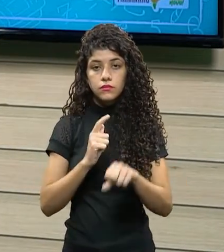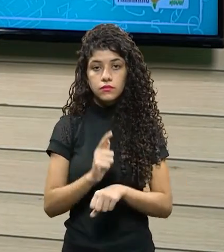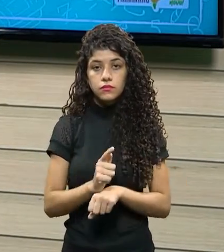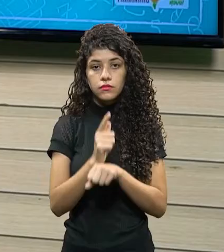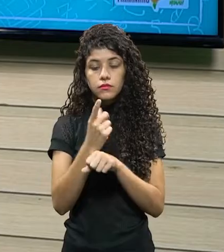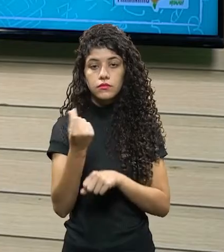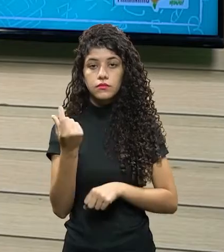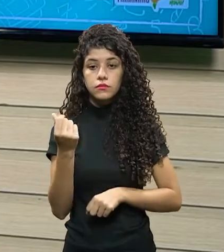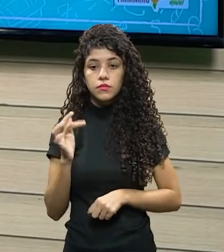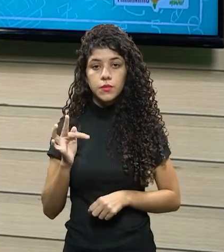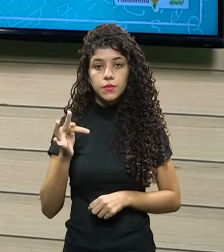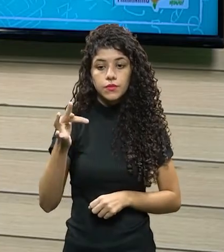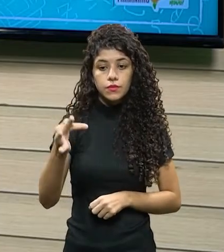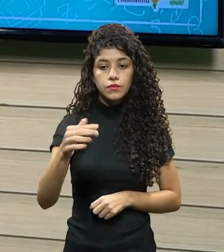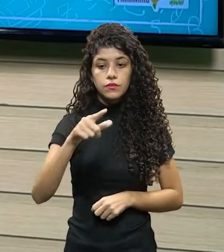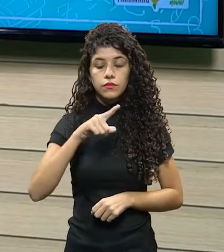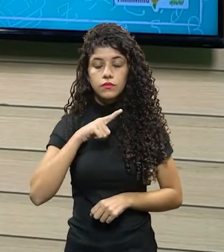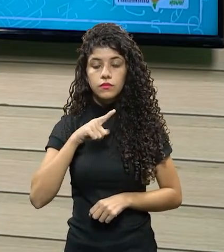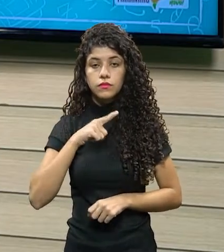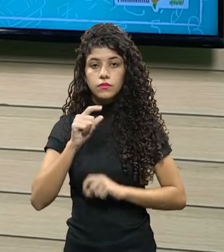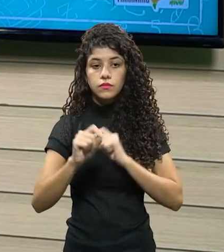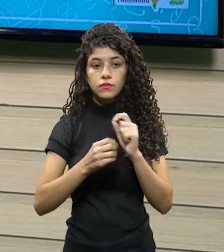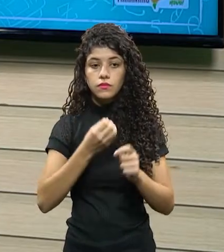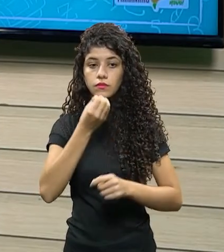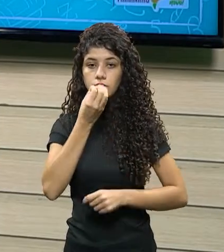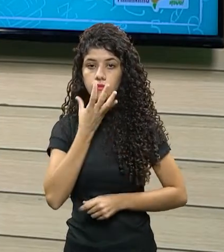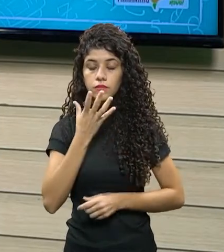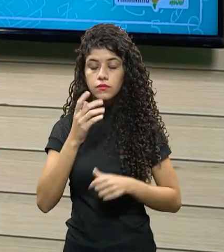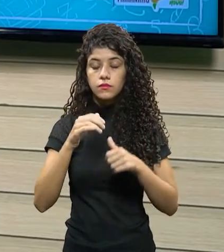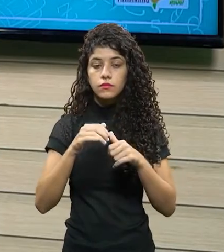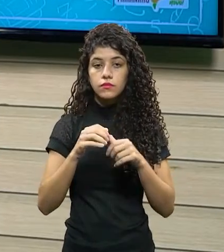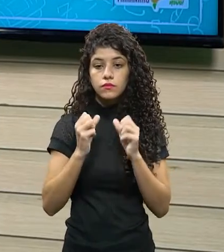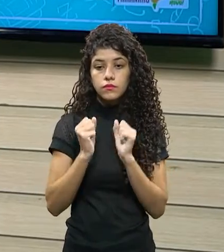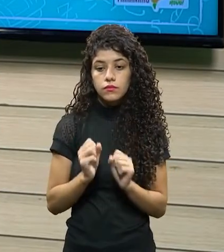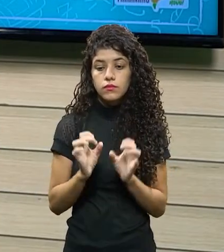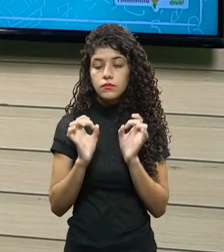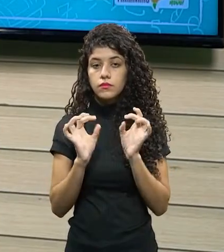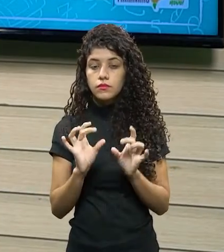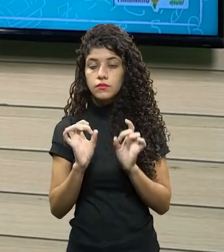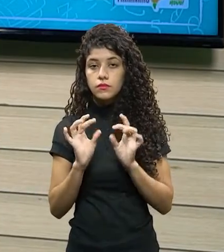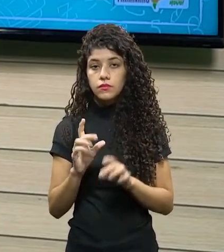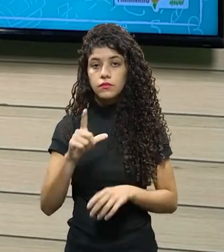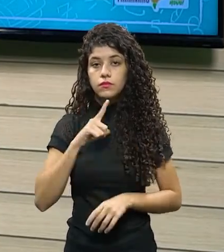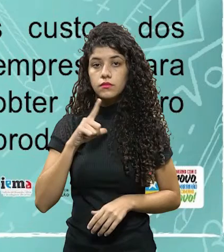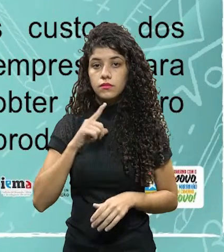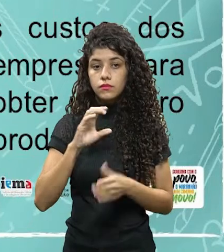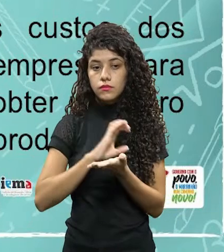para futuramente ter um bom poder de vendas e aí gerar o quê? Lucros para a empresa.